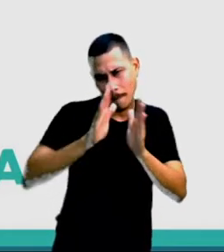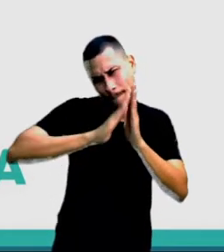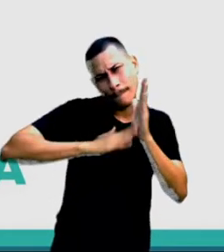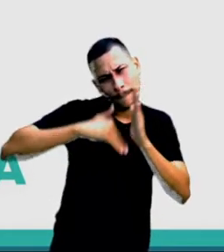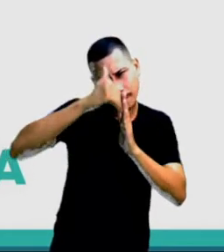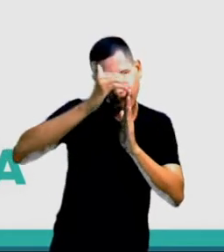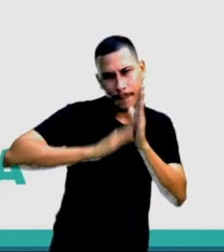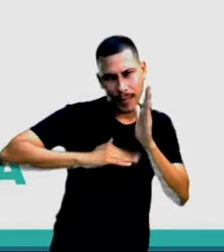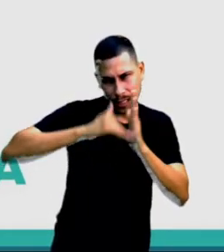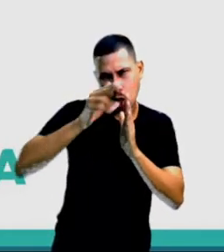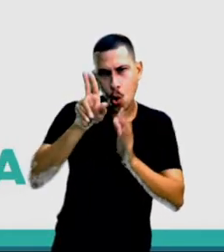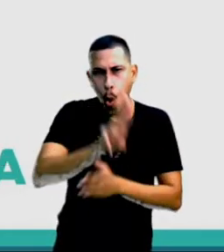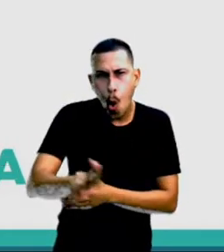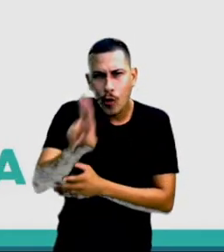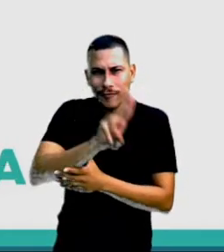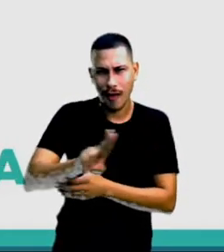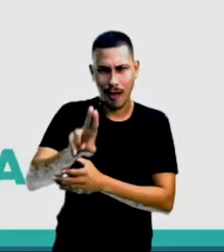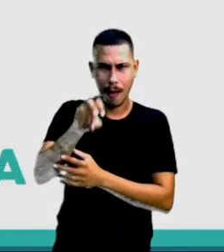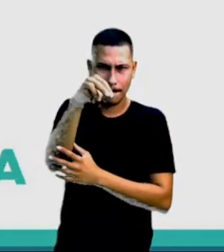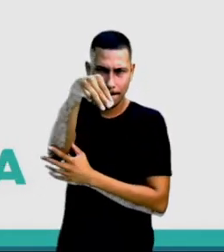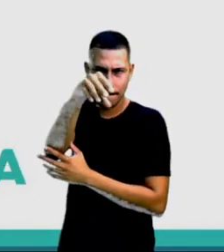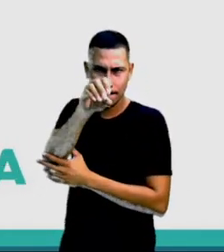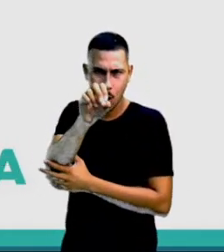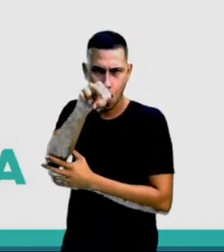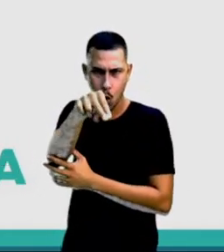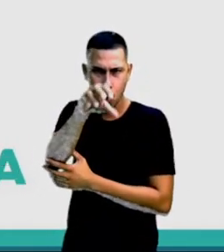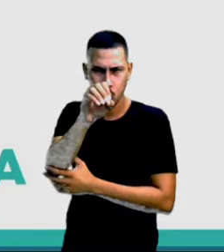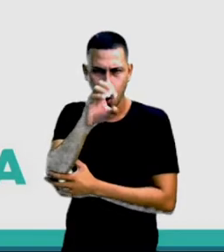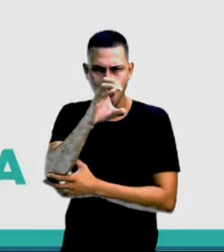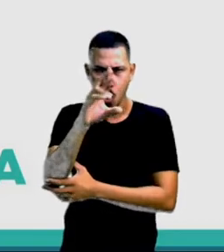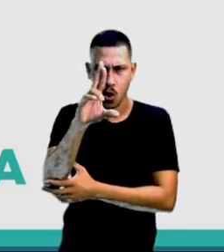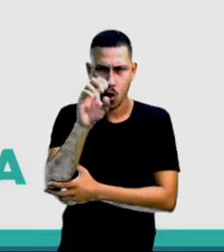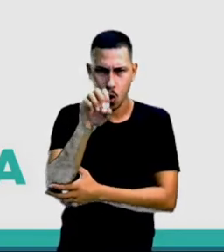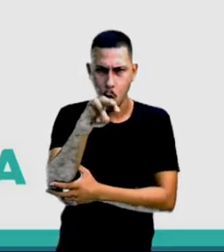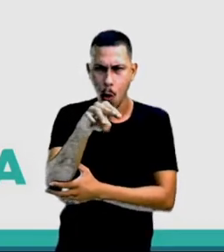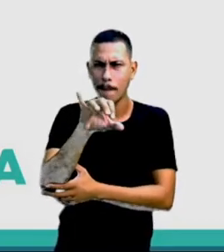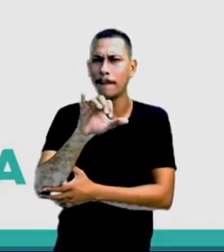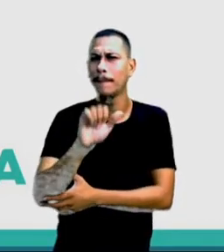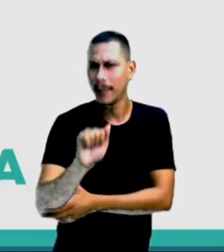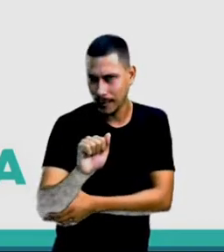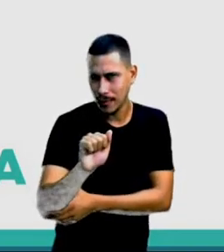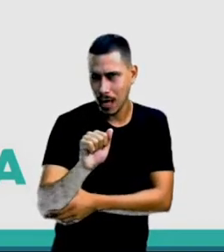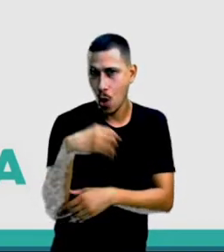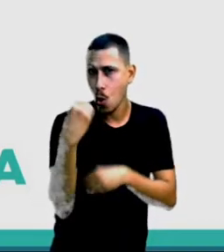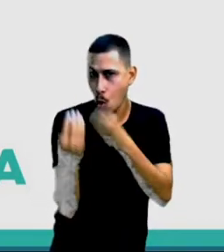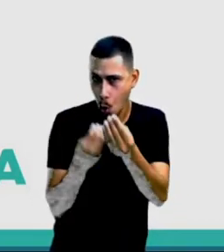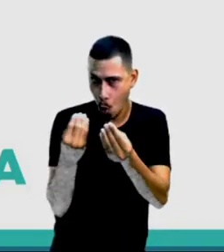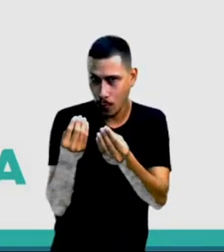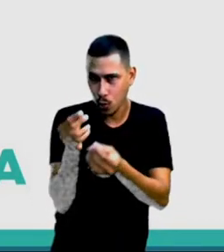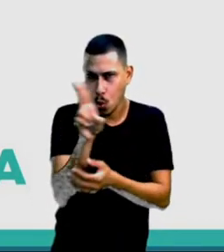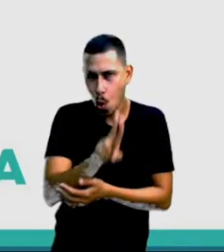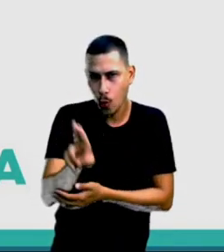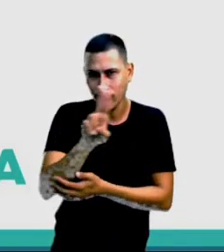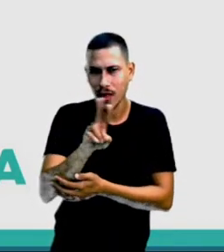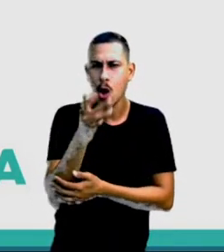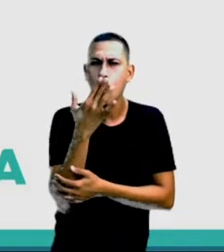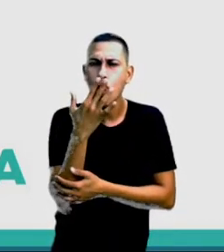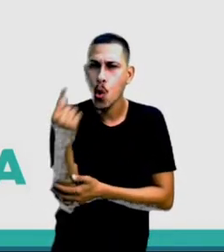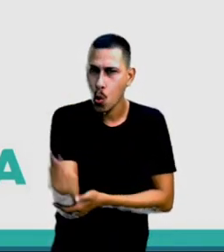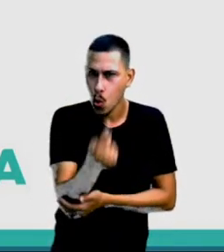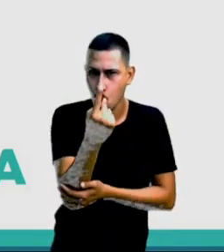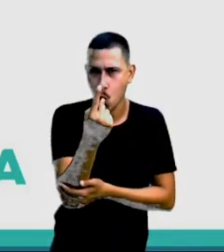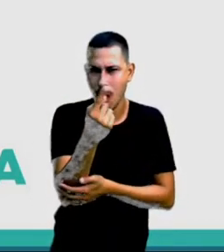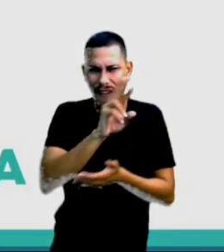pinte-o usando a monocromia, ou seja, apenas uma cor e